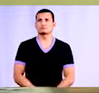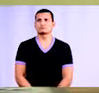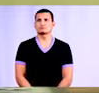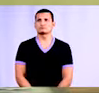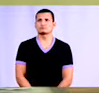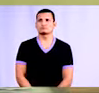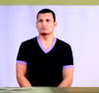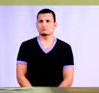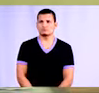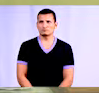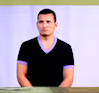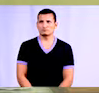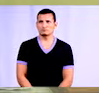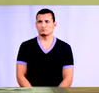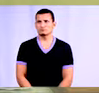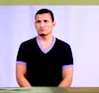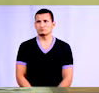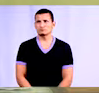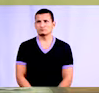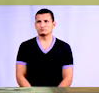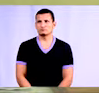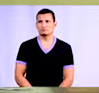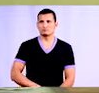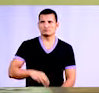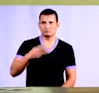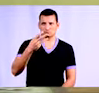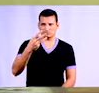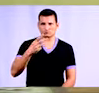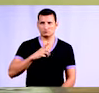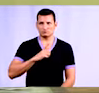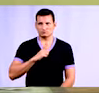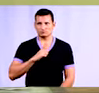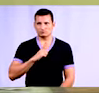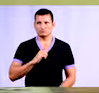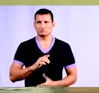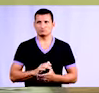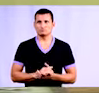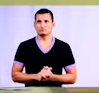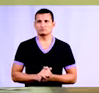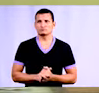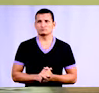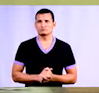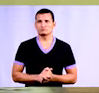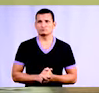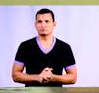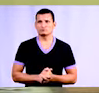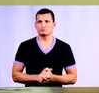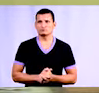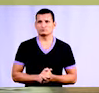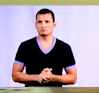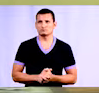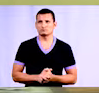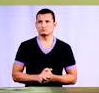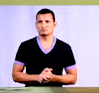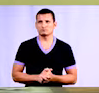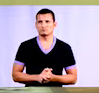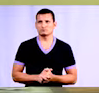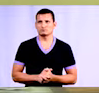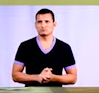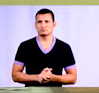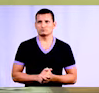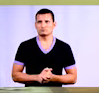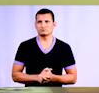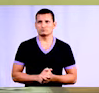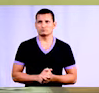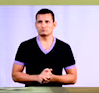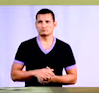que É a eles 3, responderam né? aí? Isso. Na 3 aqui nós temos o seguinte, vamos ver aqui, primeiramente. Na